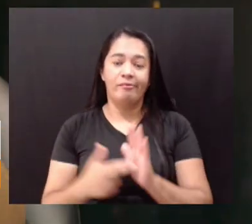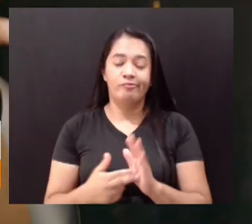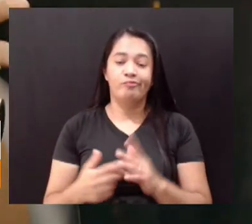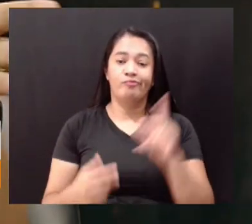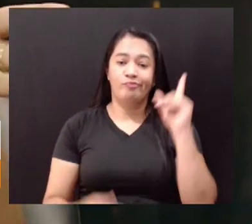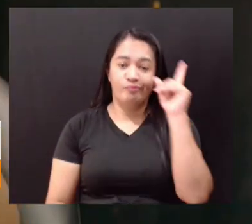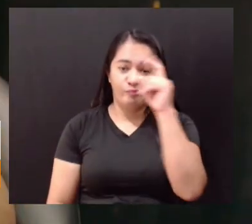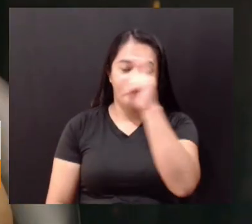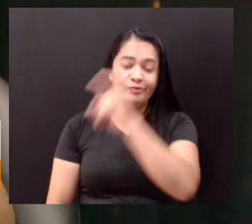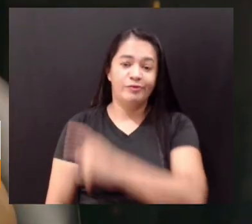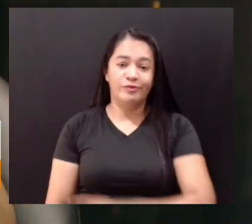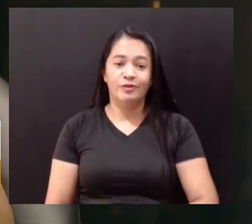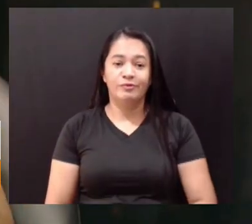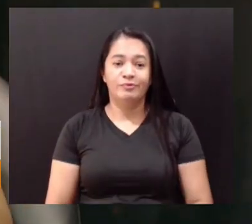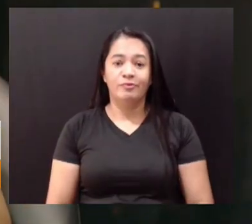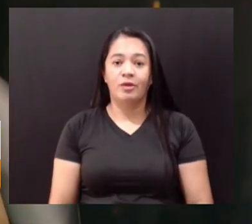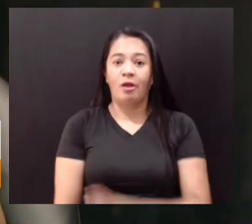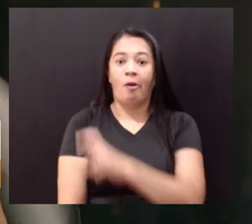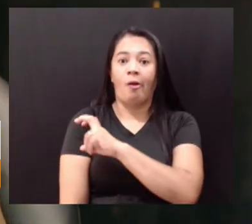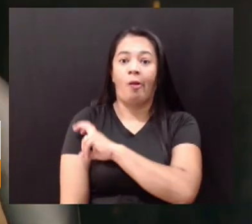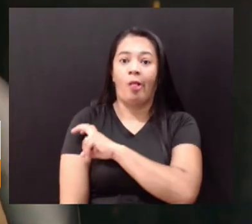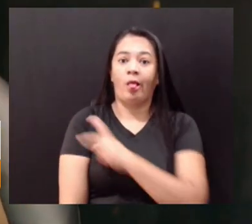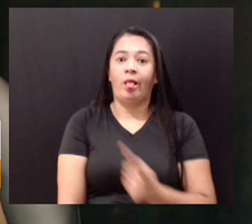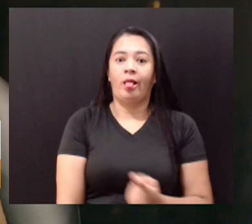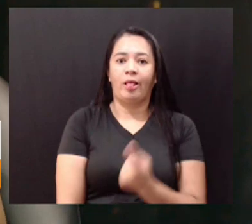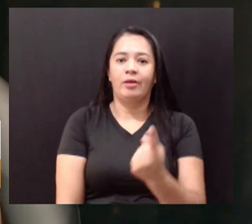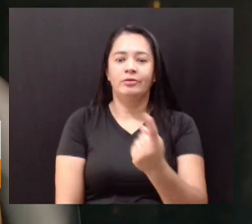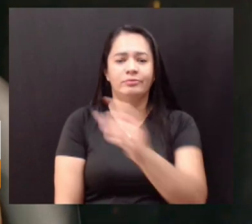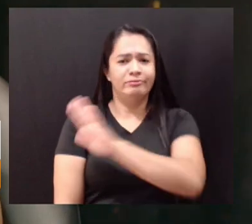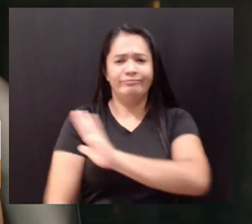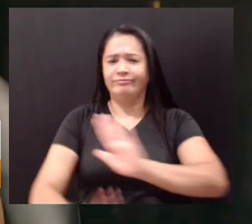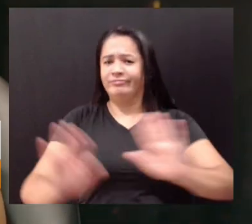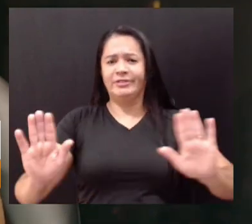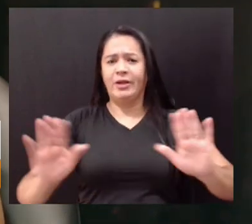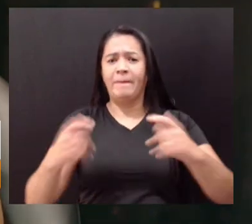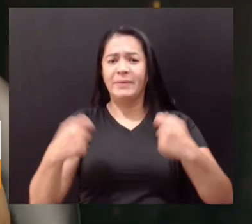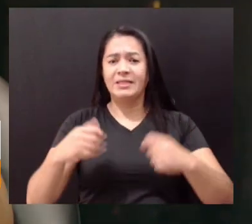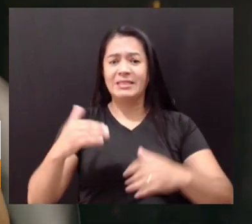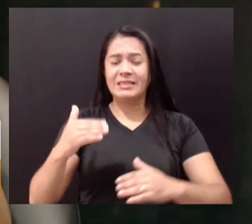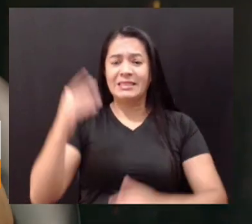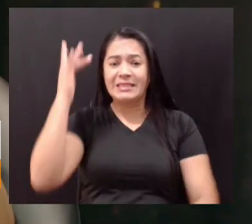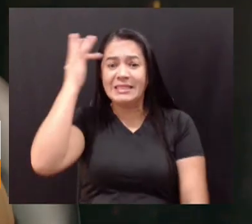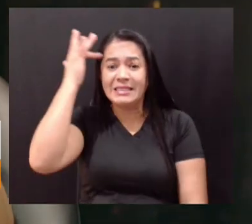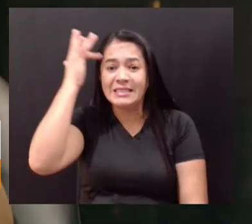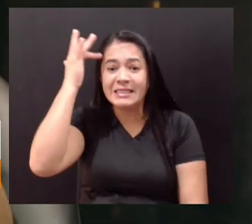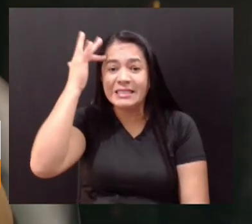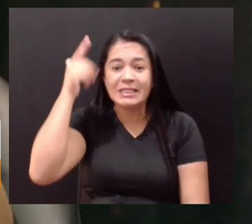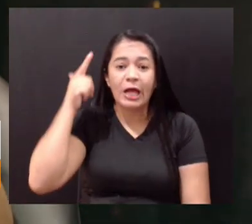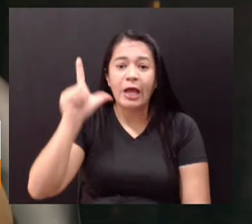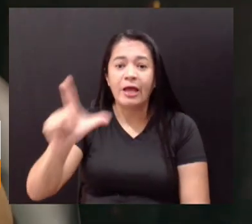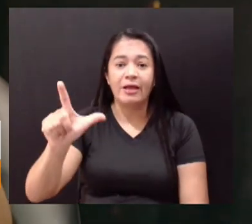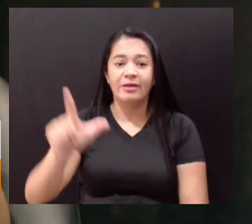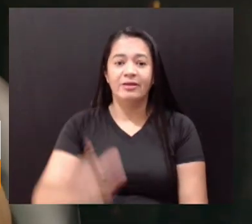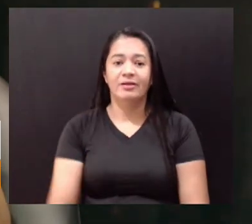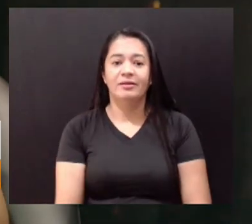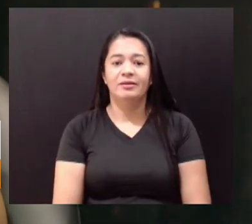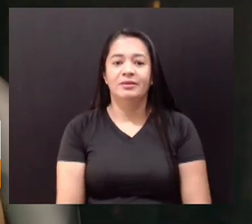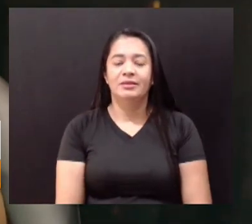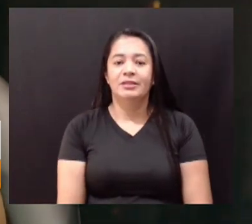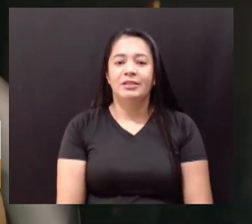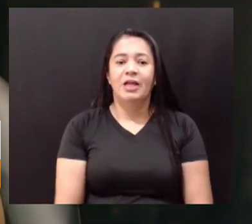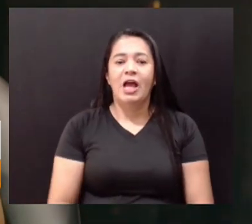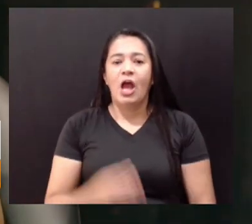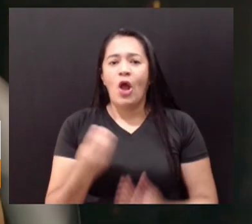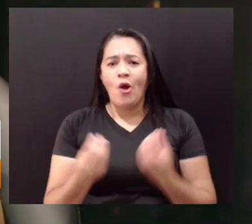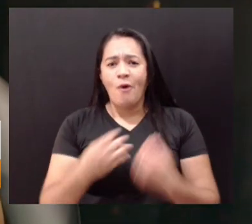uma quinta série eterna? Não, jamais, precisa crescer. E olha só, vamos ver como é que as pessoas se comportam? Vamos lá então.